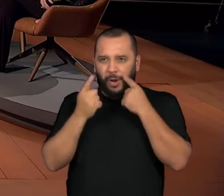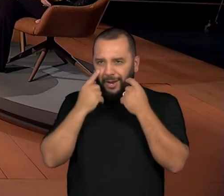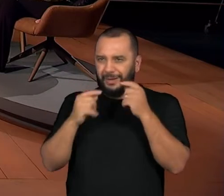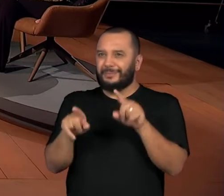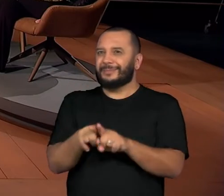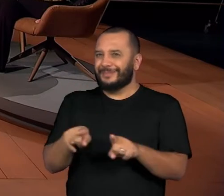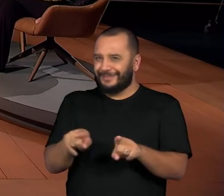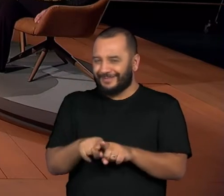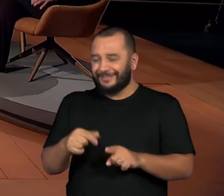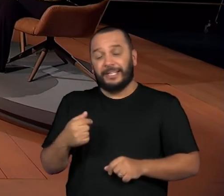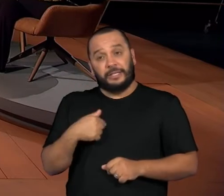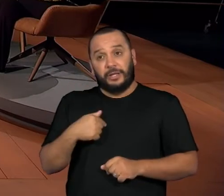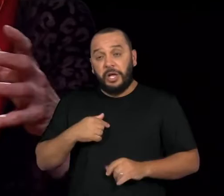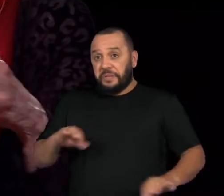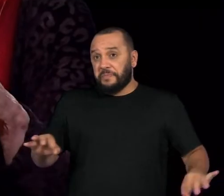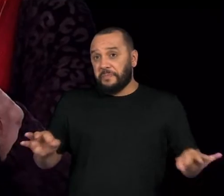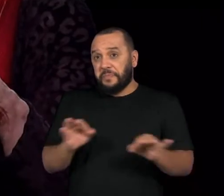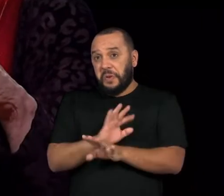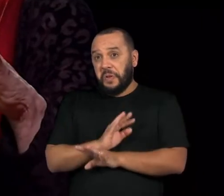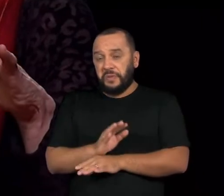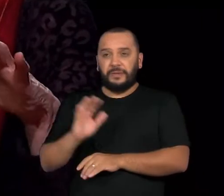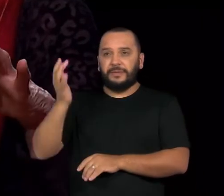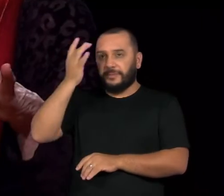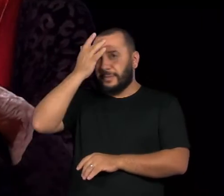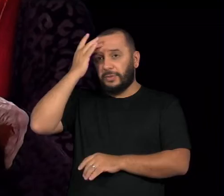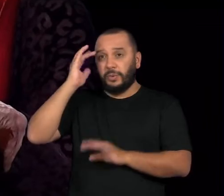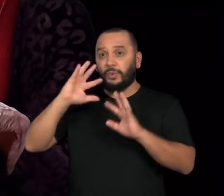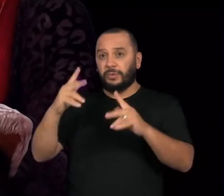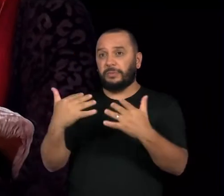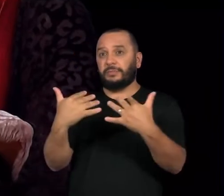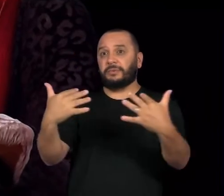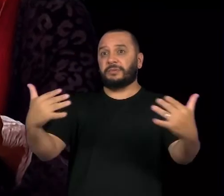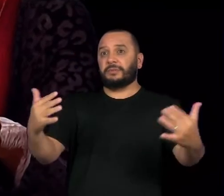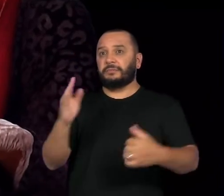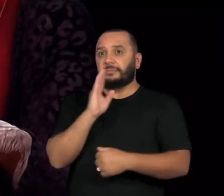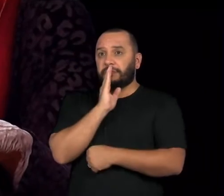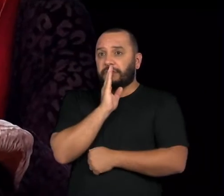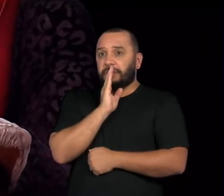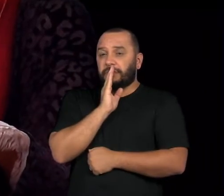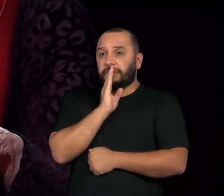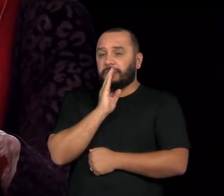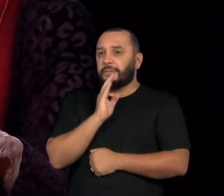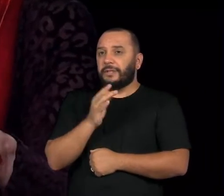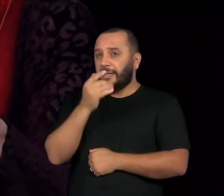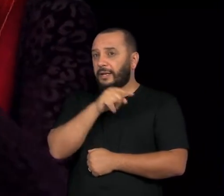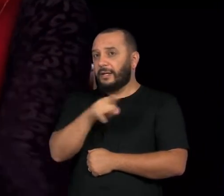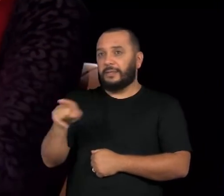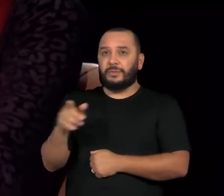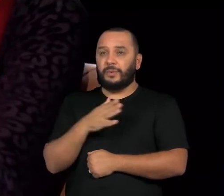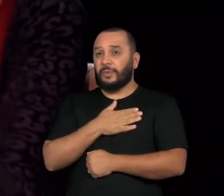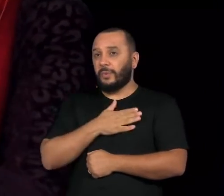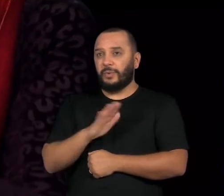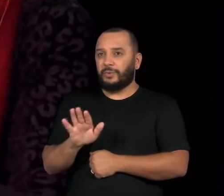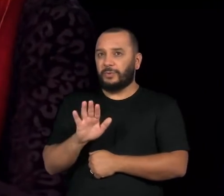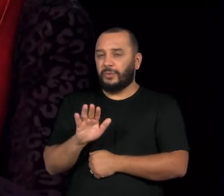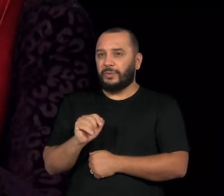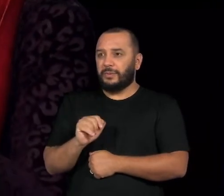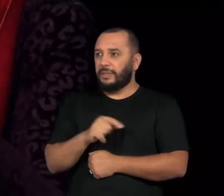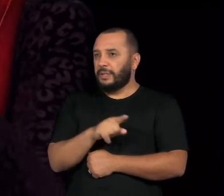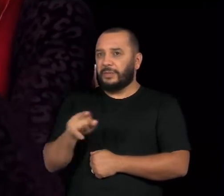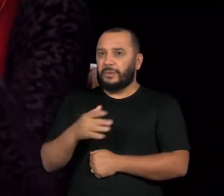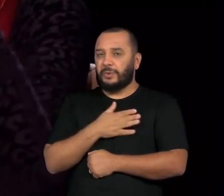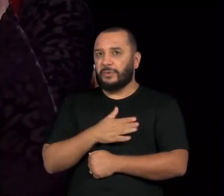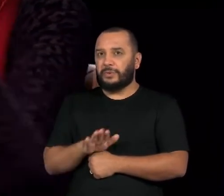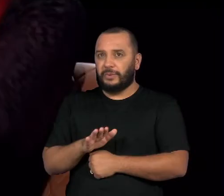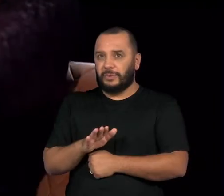né? Saímos de lá, a plateia inteira em silêncio. Eu falei, ninguém gostou desse negócio. Eu tinha acabado de ver o filme junto com a plateia. Aí,